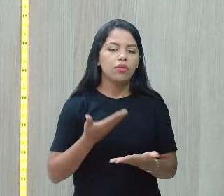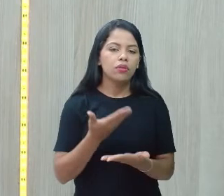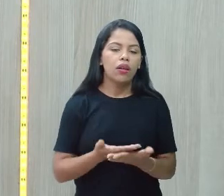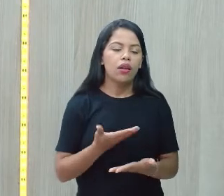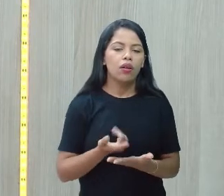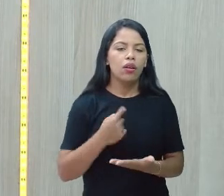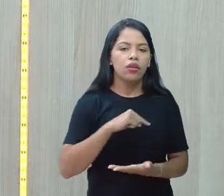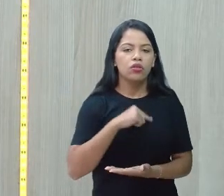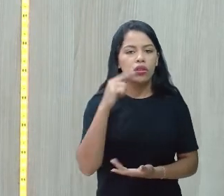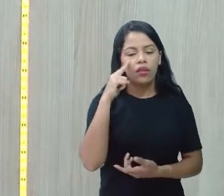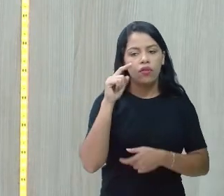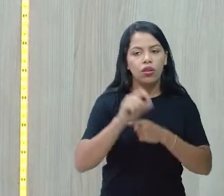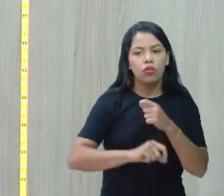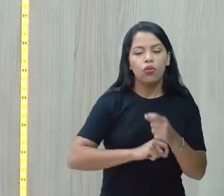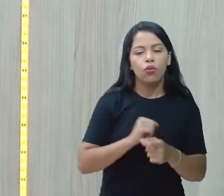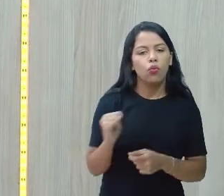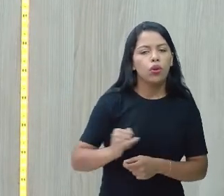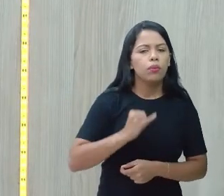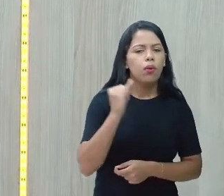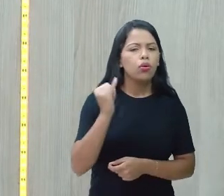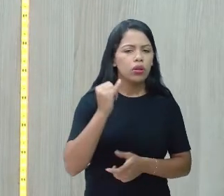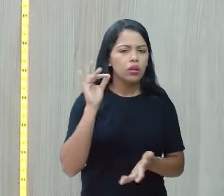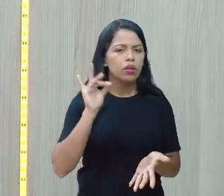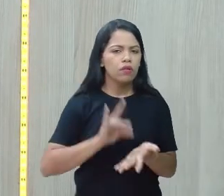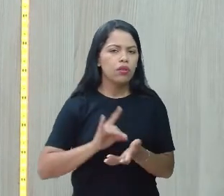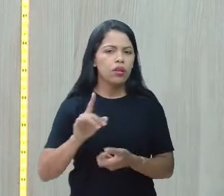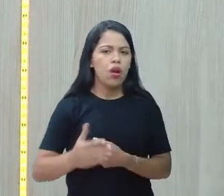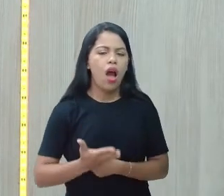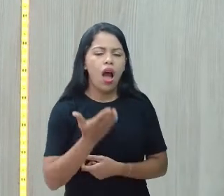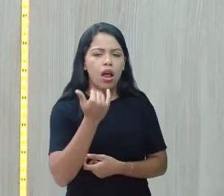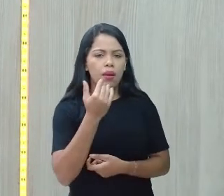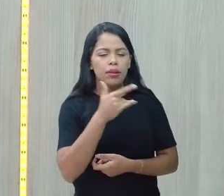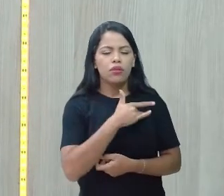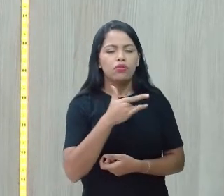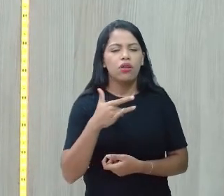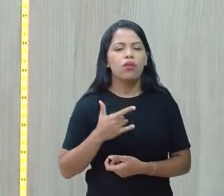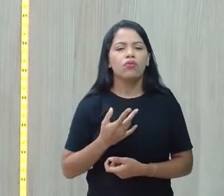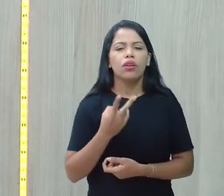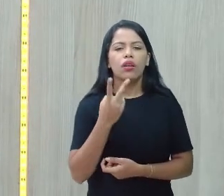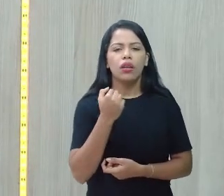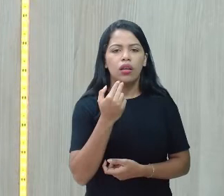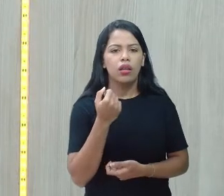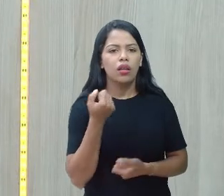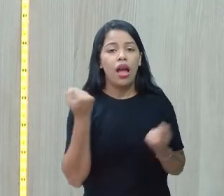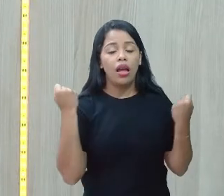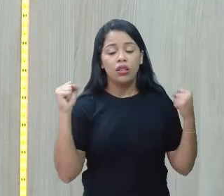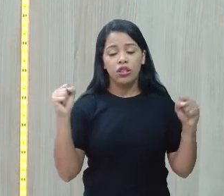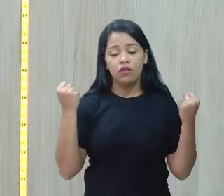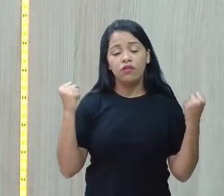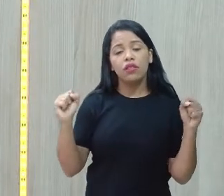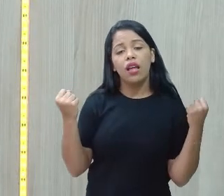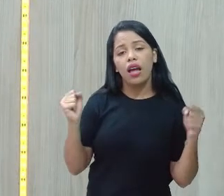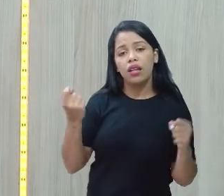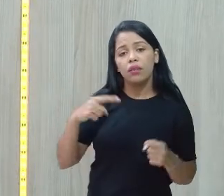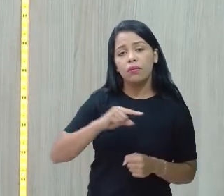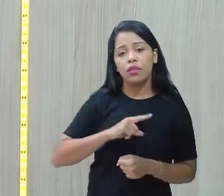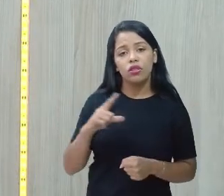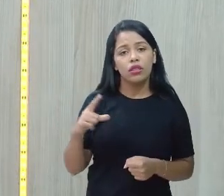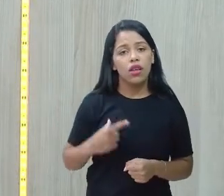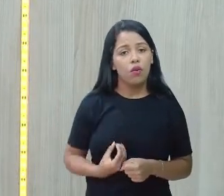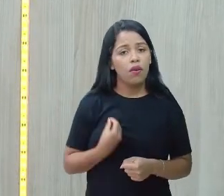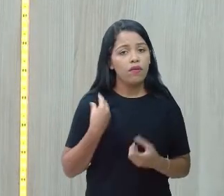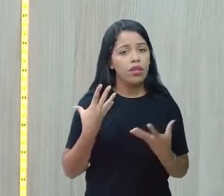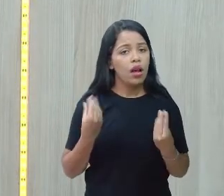E nós estamos vendo aí que o importante realmente é uma alimentação saudável, exercícios físicos para termos uma vida